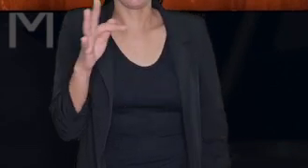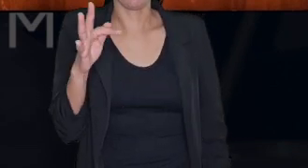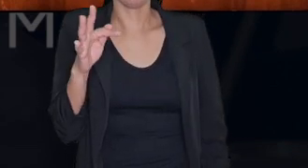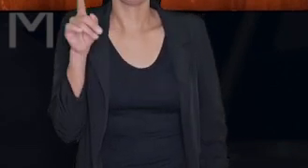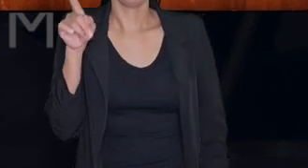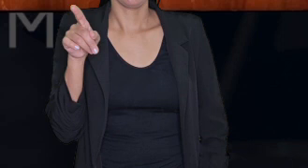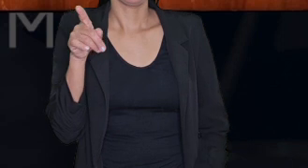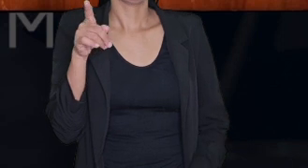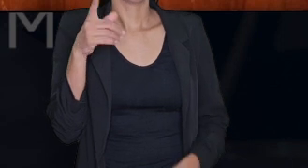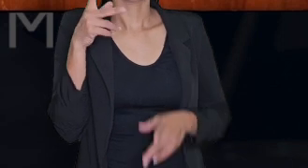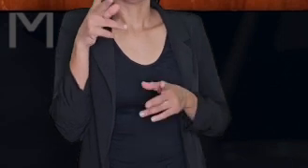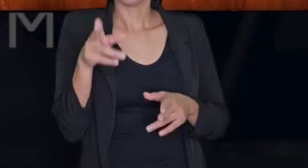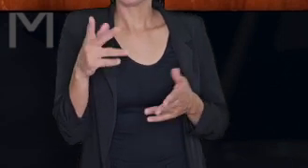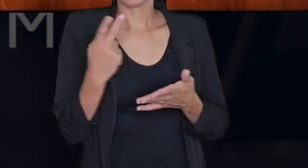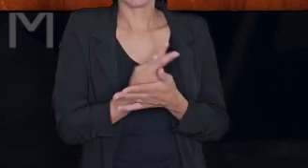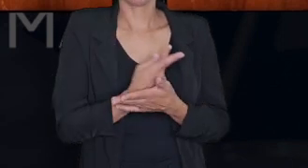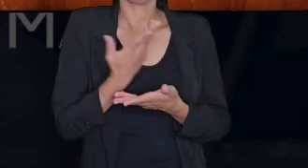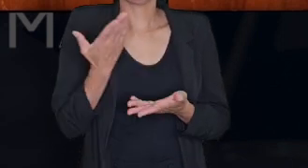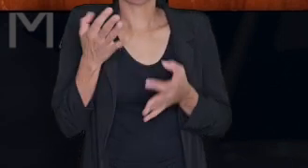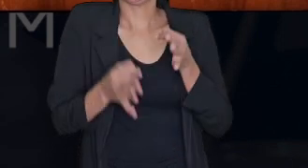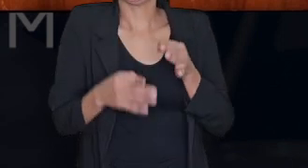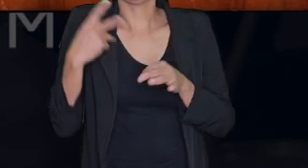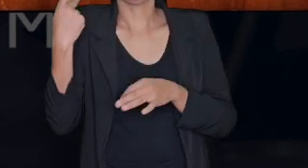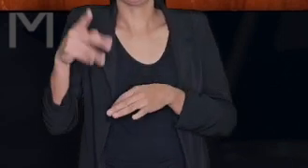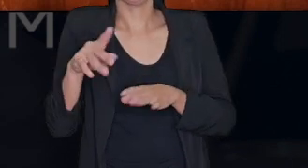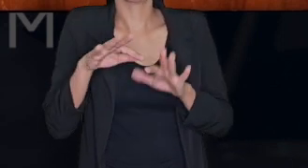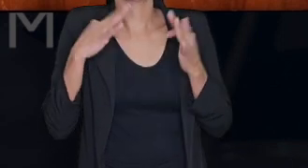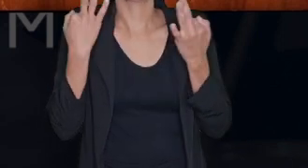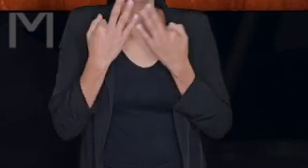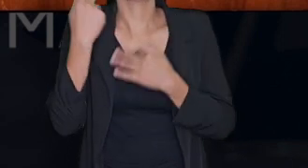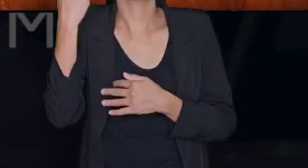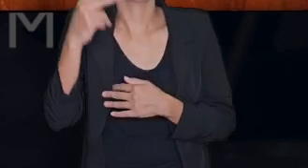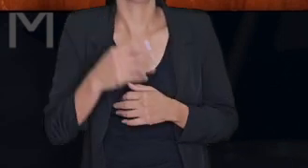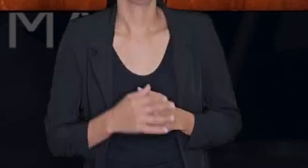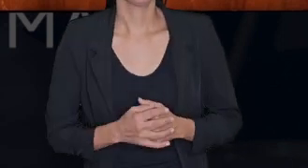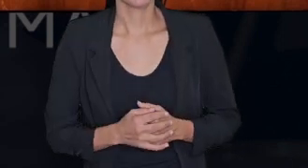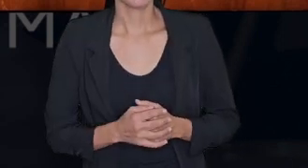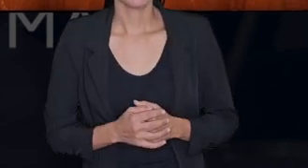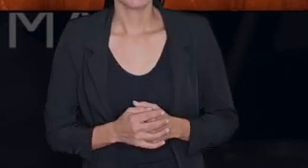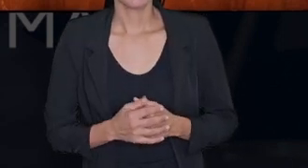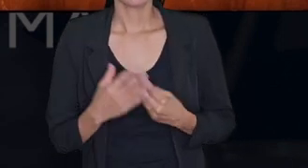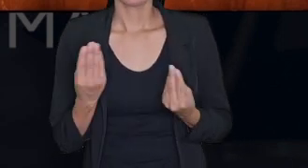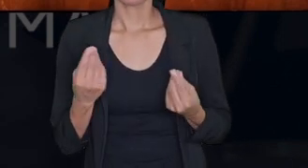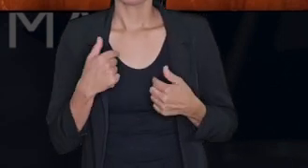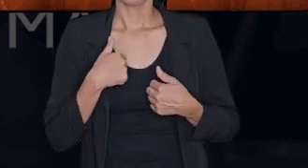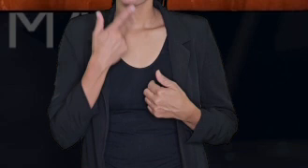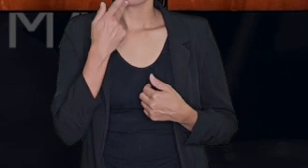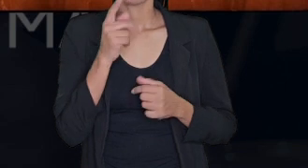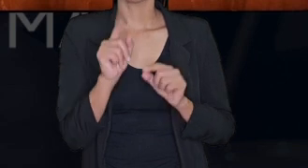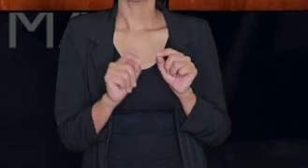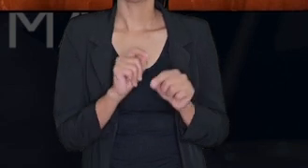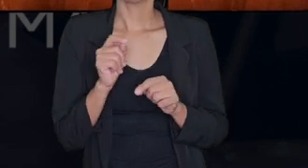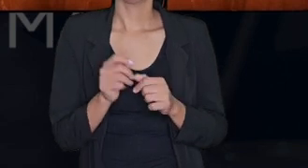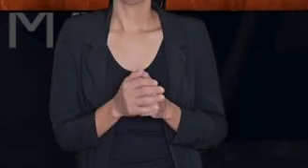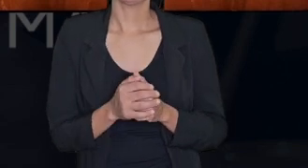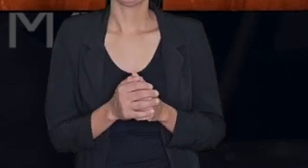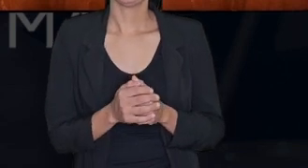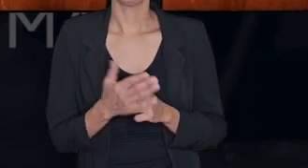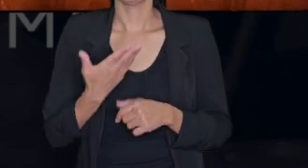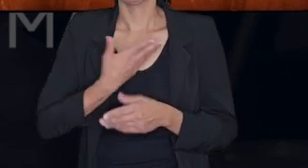ela é juíza de longa data lá no Distrito Federal e está com essa situação específica na família. Qual não é